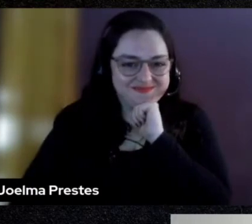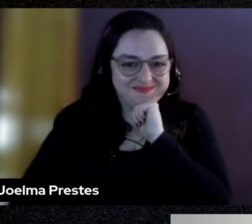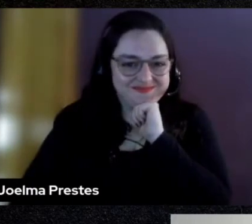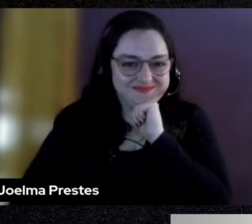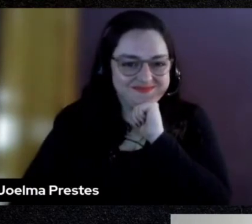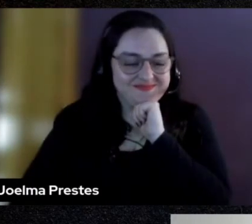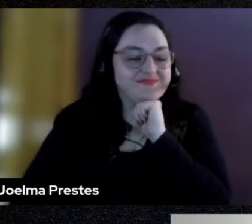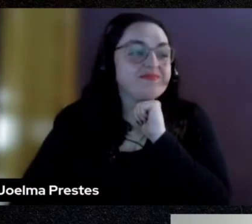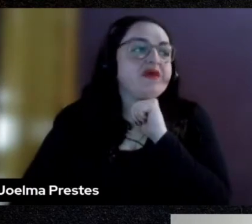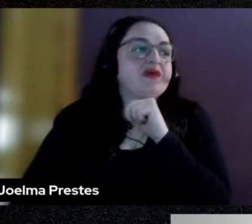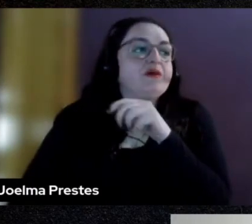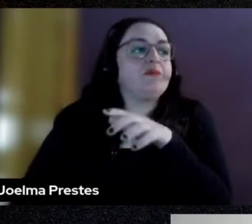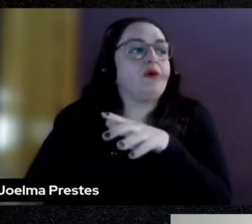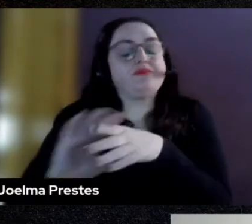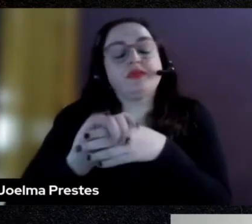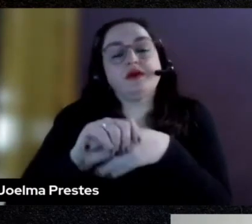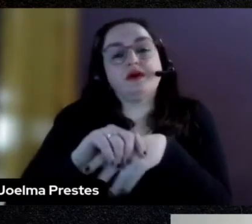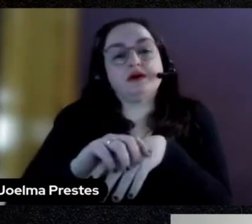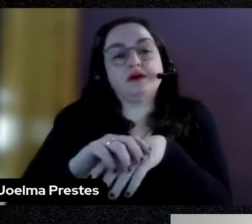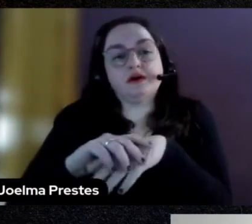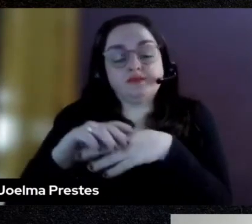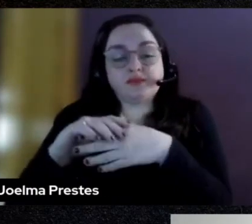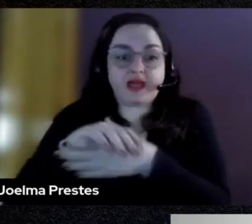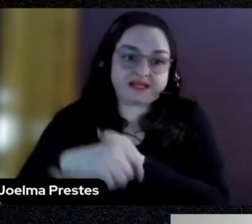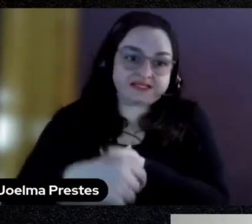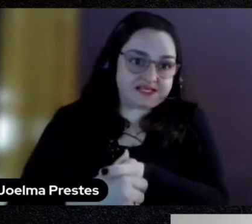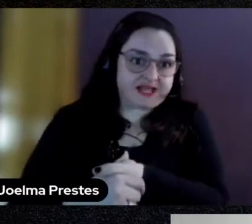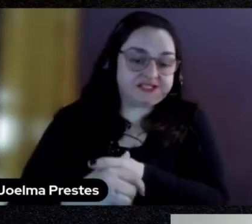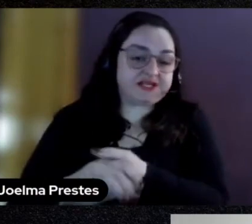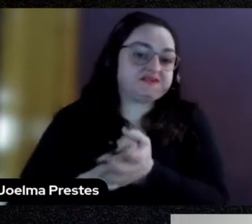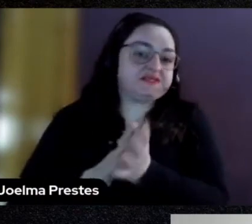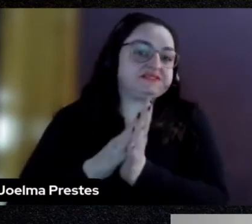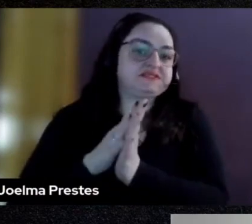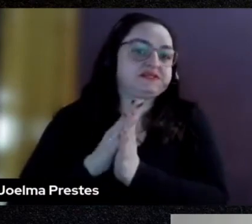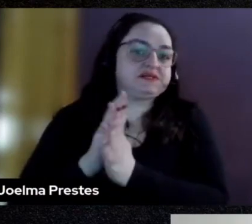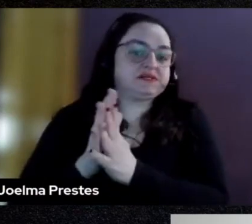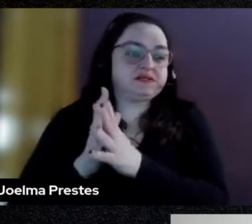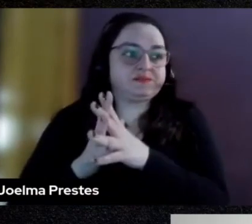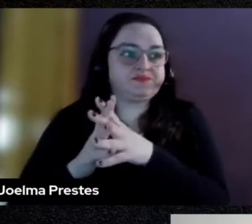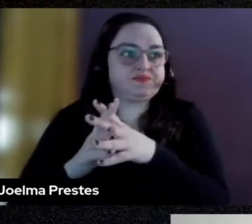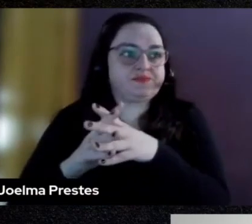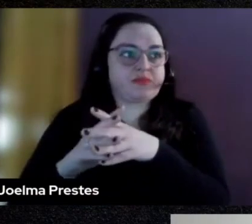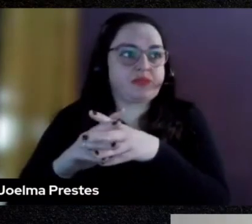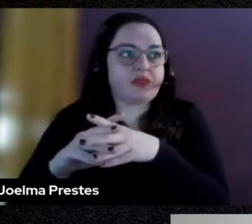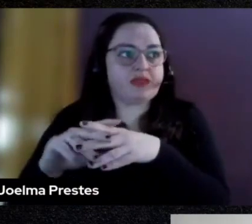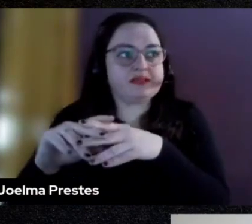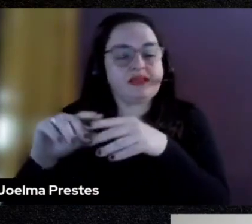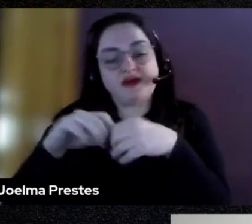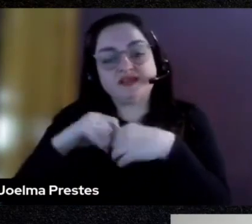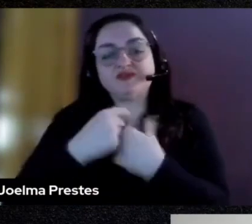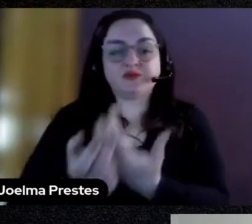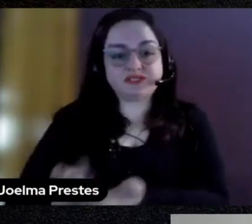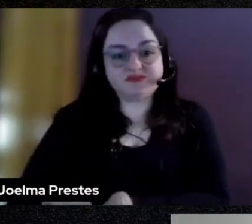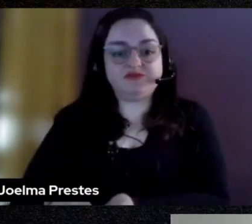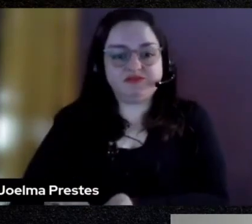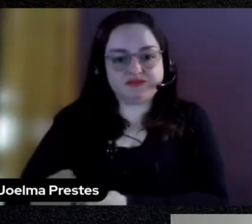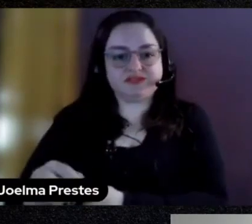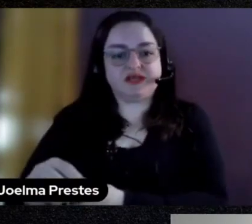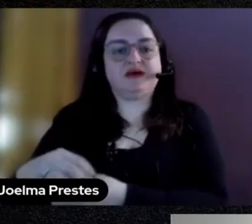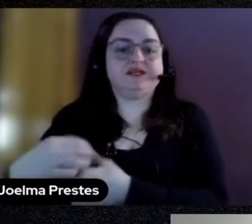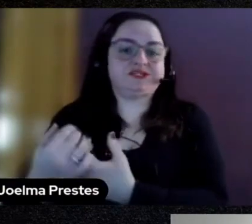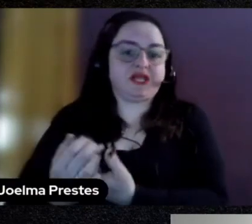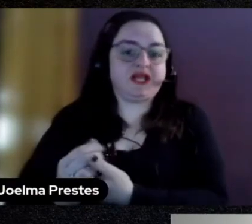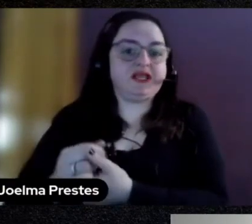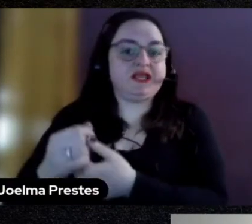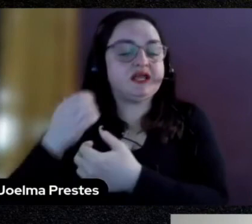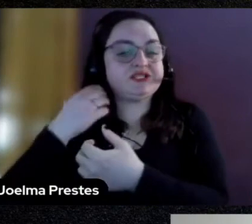É firme. Bom, a criticidade, às vezes, ela tem vários fatores envolvidos,